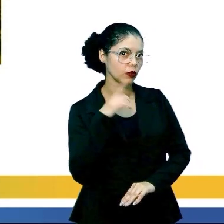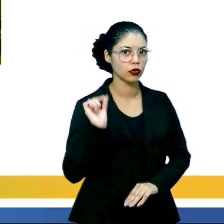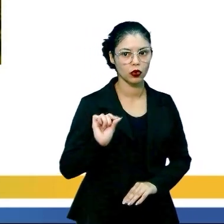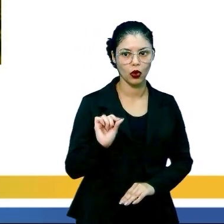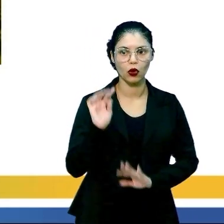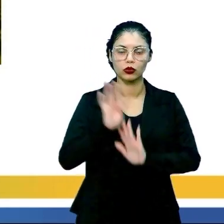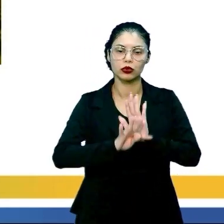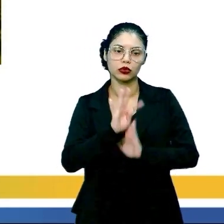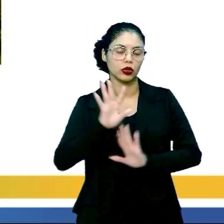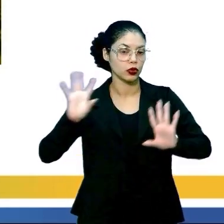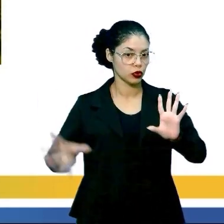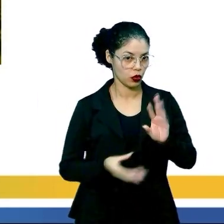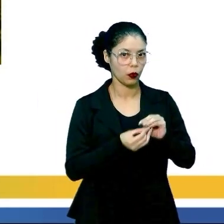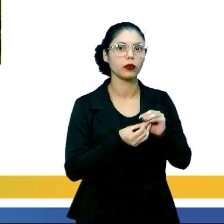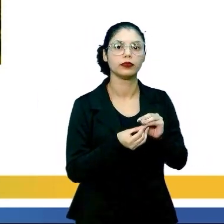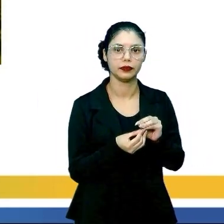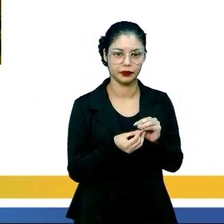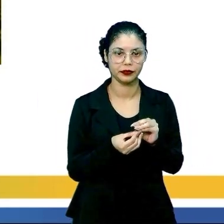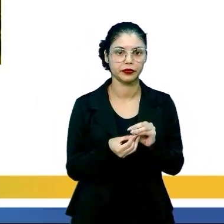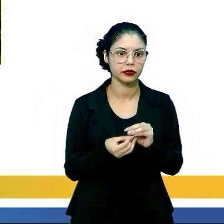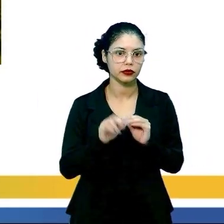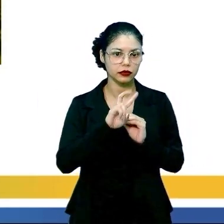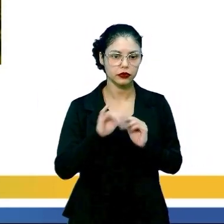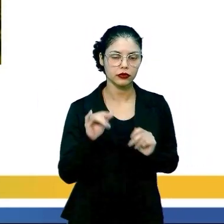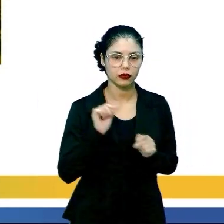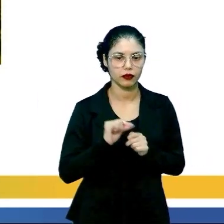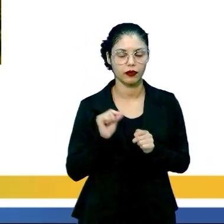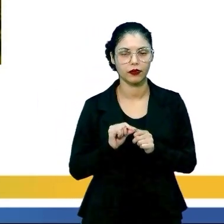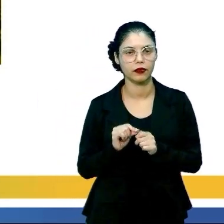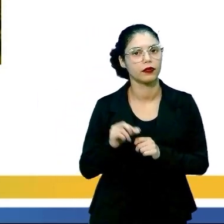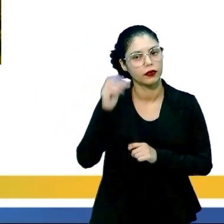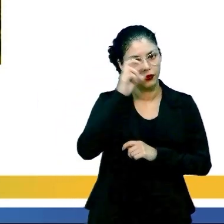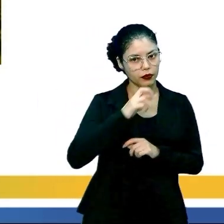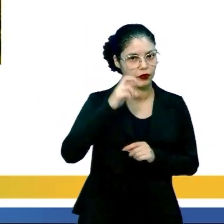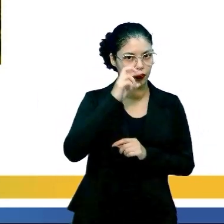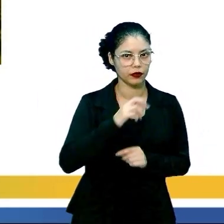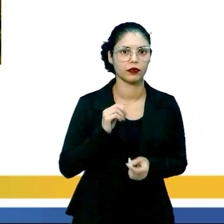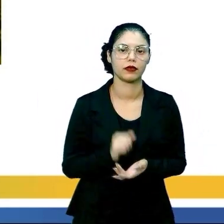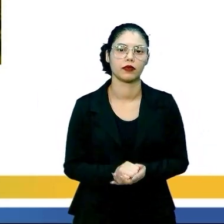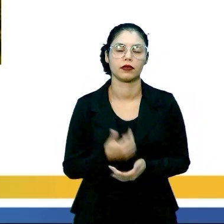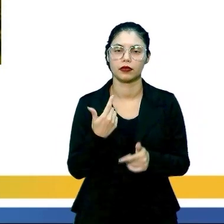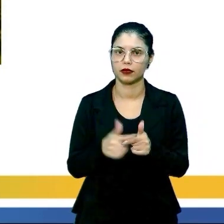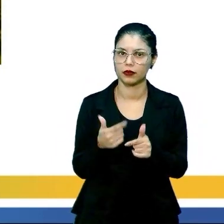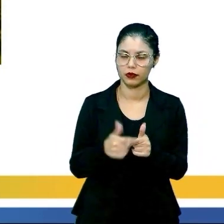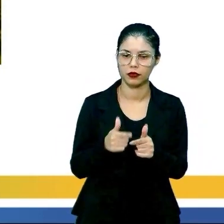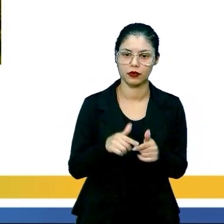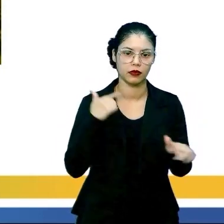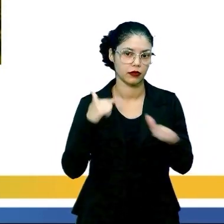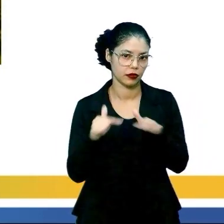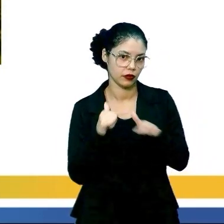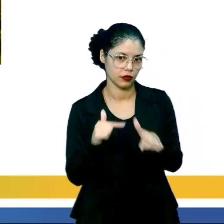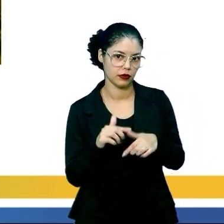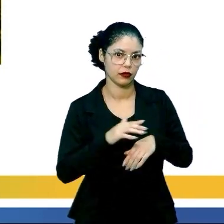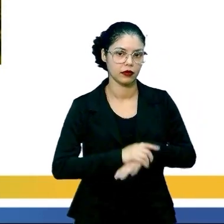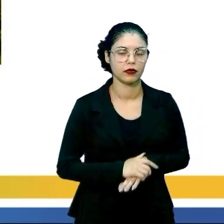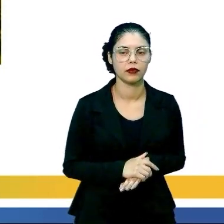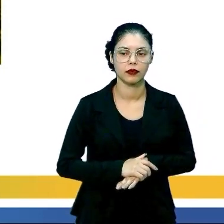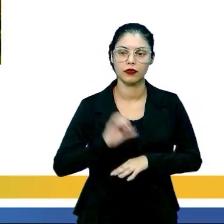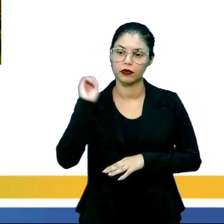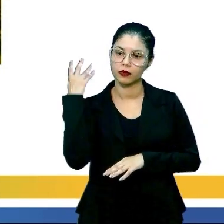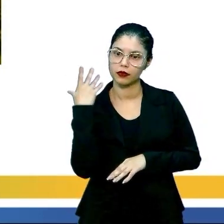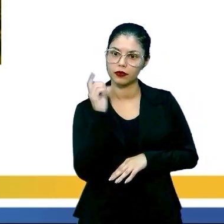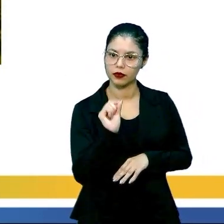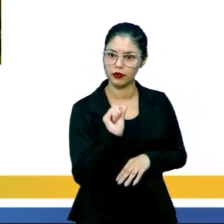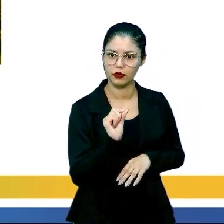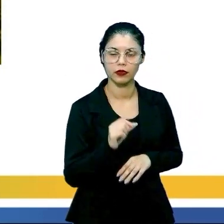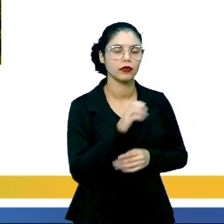um texto muito completo, né, que vai fazer uma análise dessa situação do trabalhador, que no caso aqui,